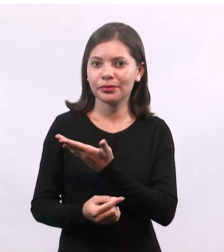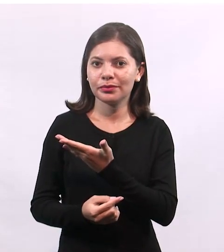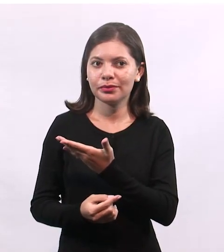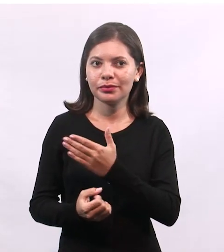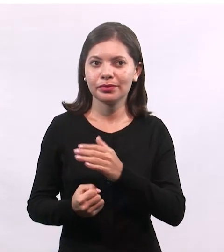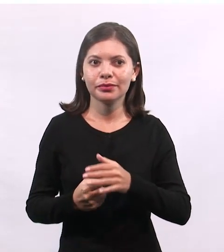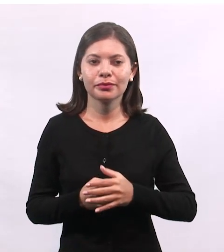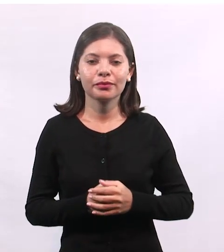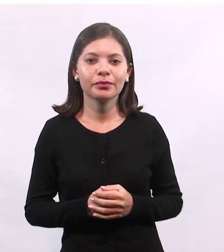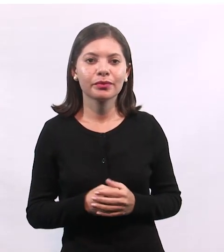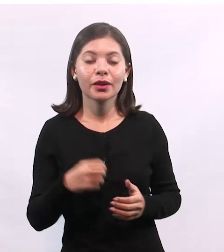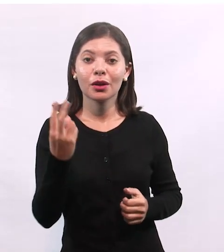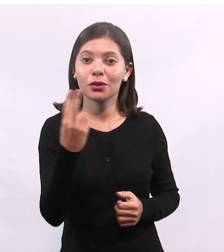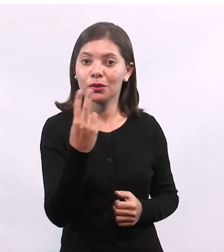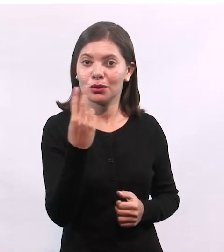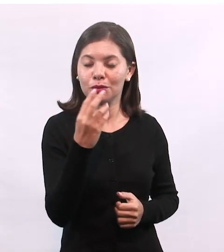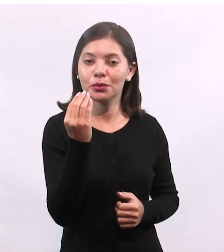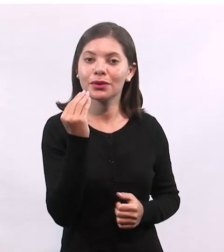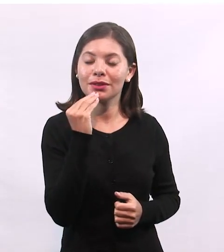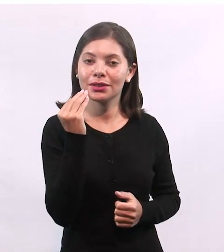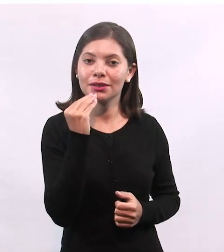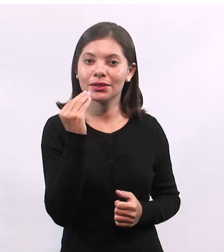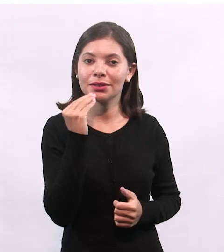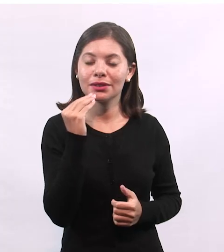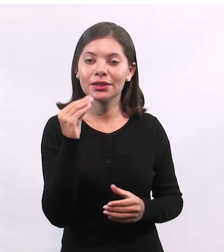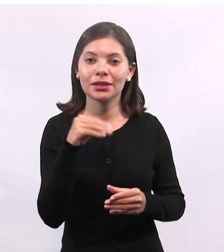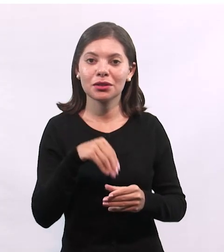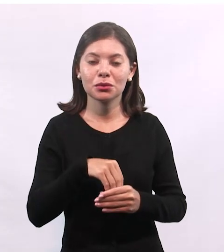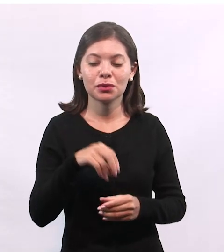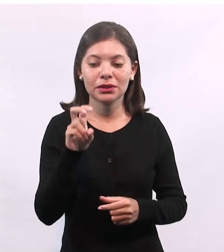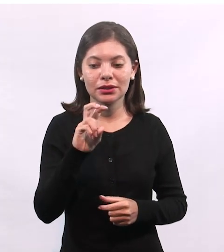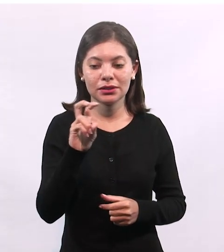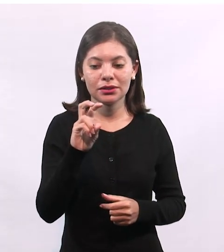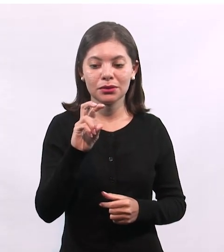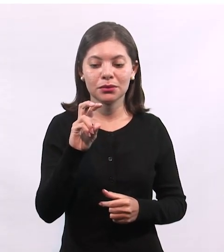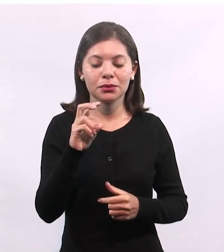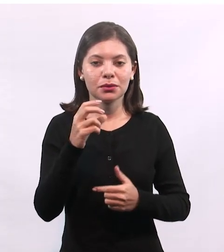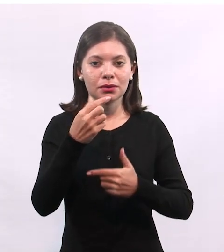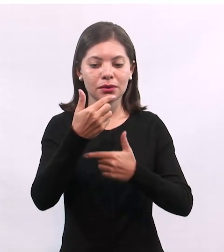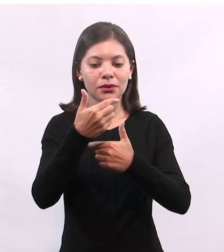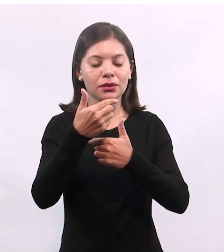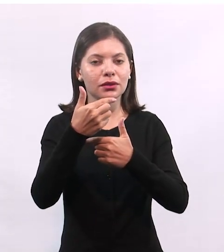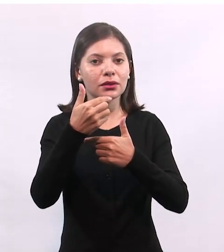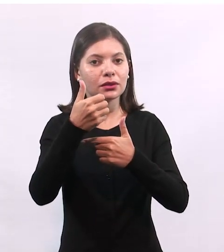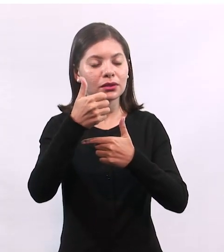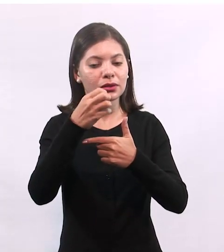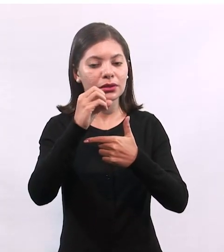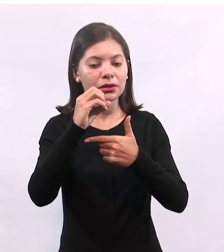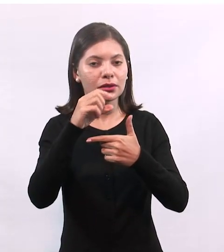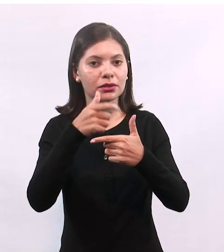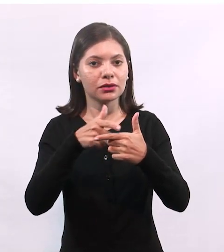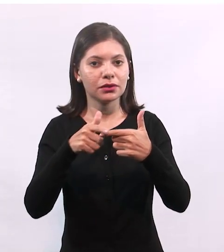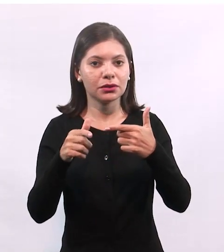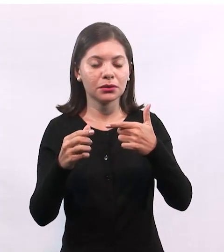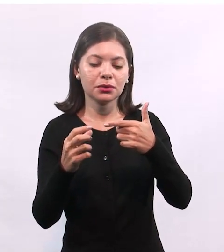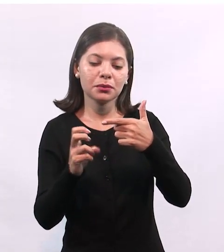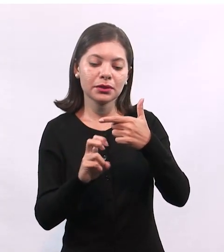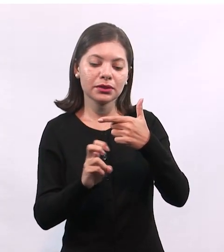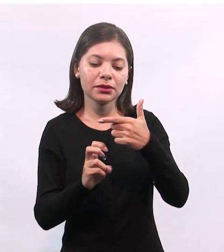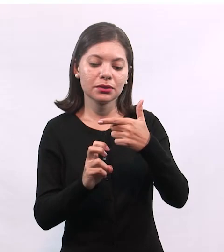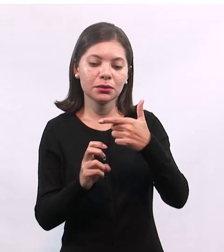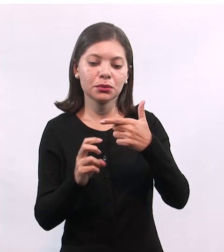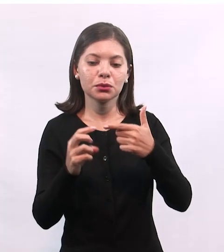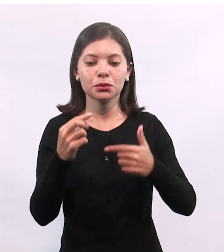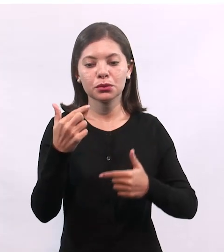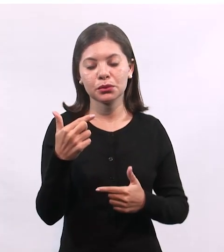Então eu tenho duas chances em cinco 10 dividido para 5 2 25 então